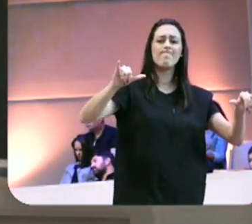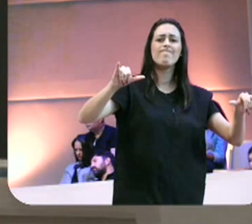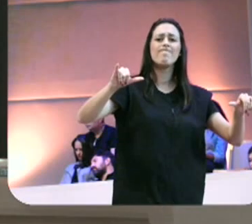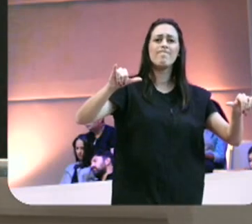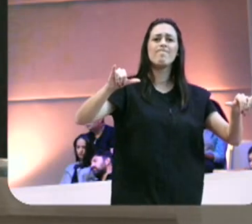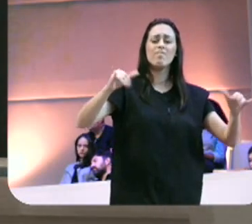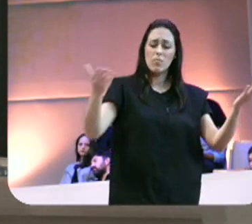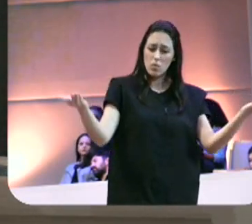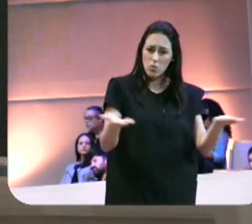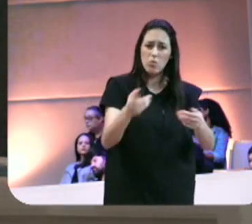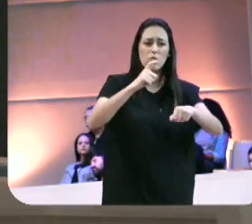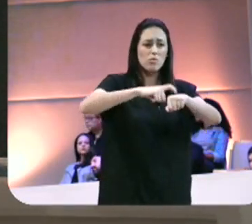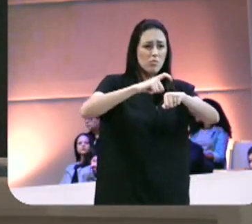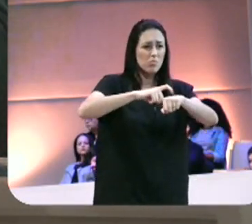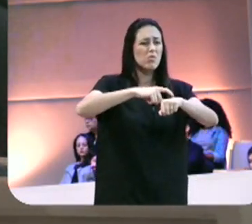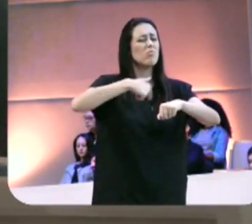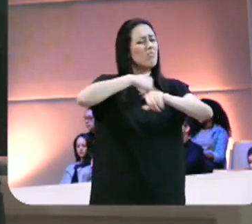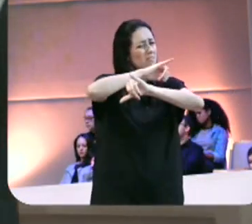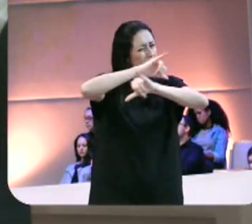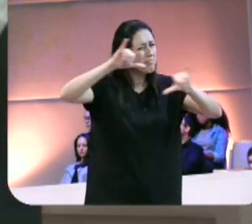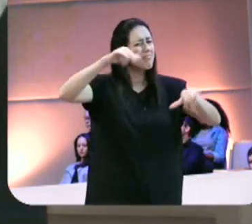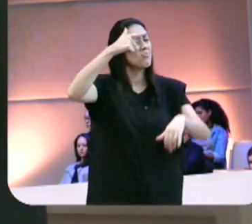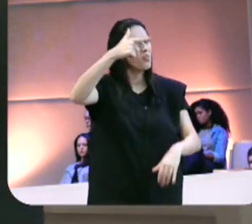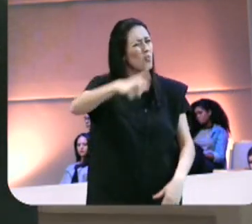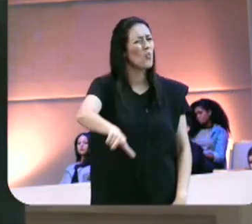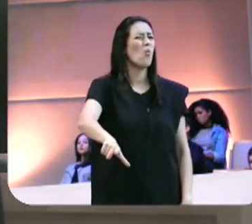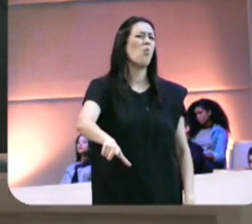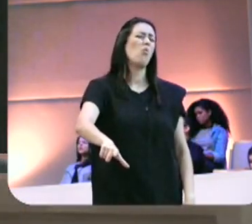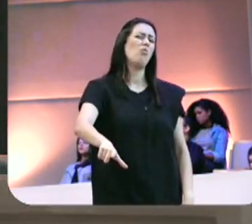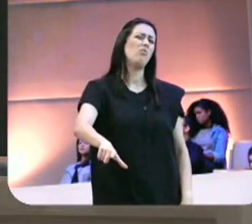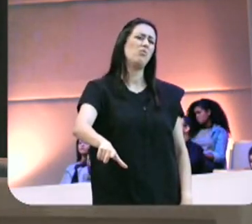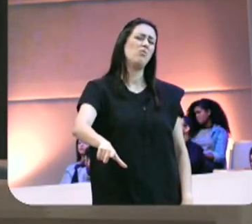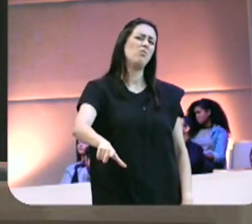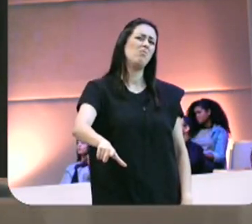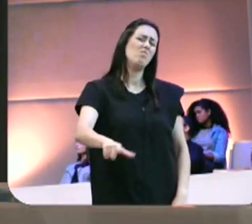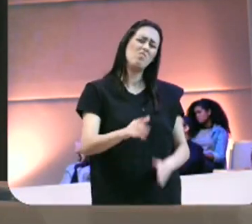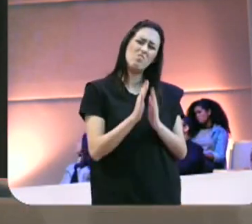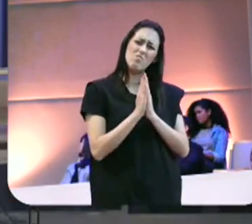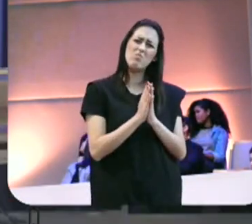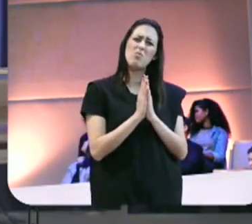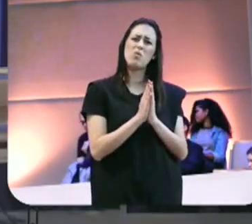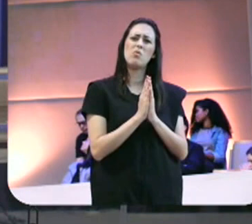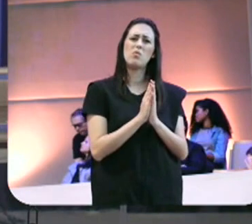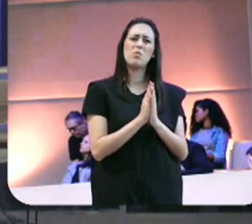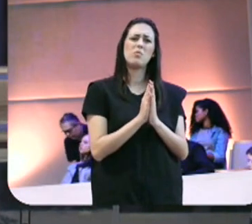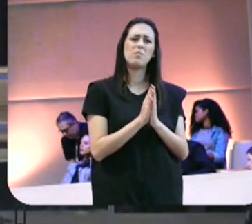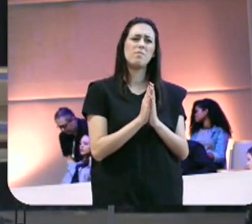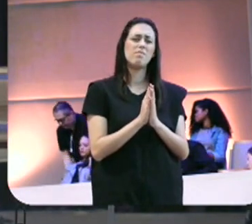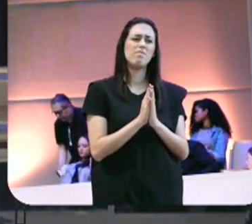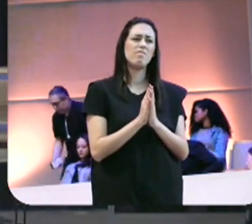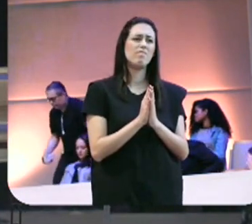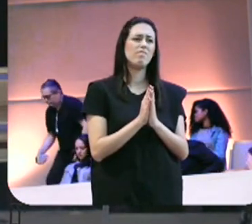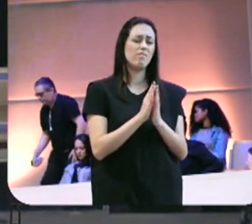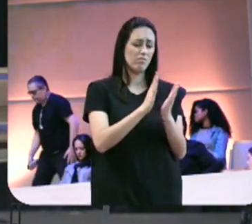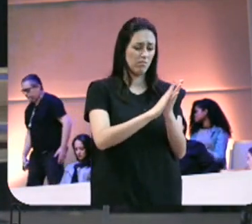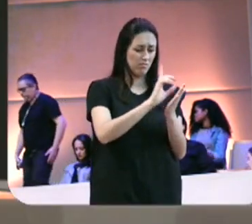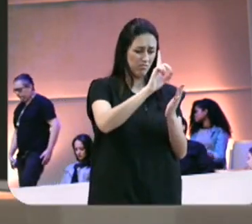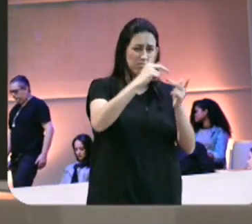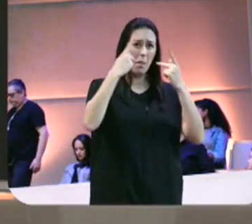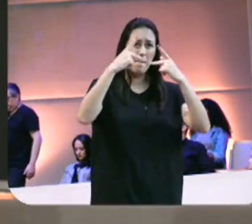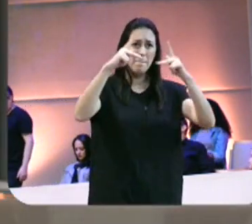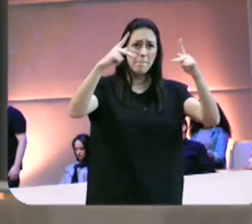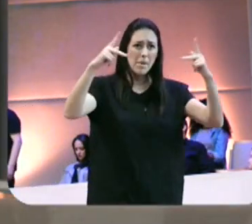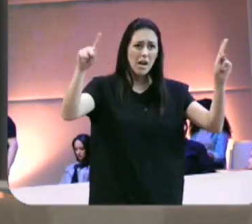momento, eu quero te convidar a responder à palavra de Deus. Toda vez que a palavra de Deus ela é pregada, ela merece ser